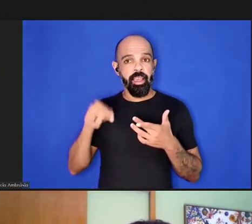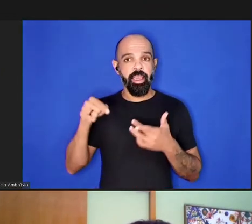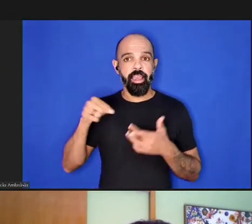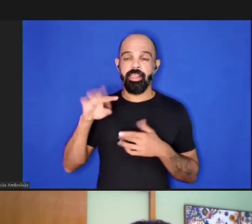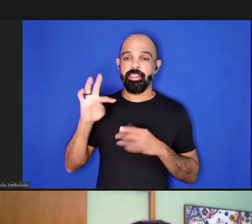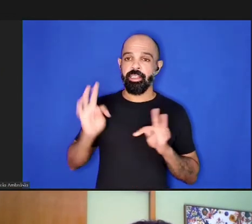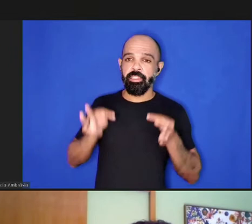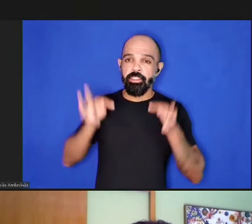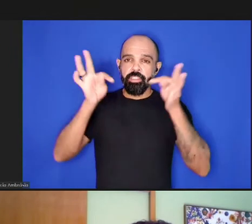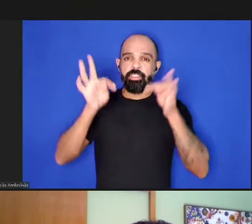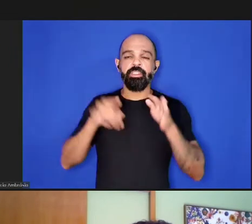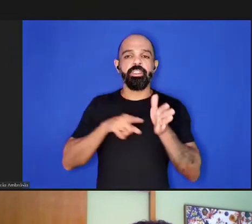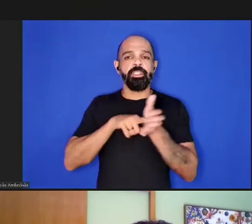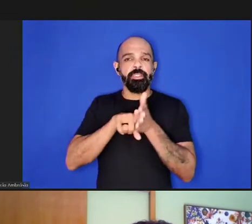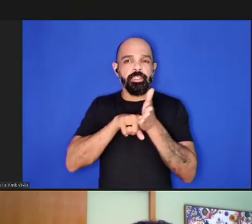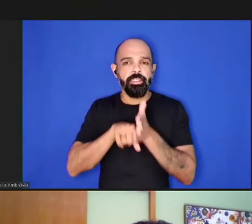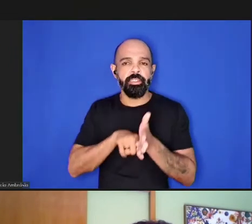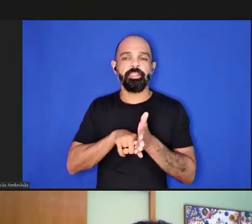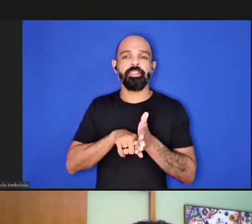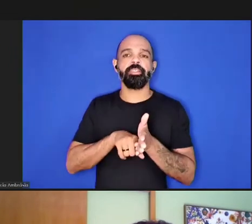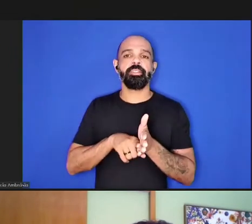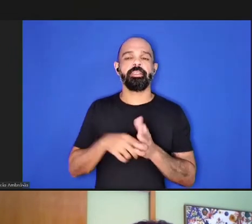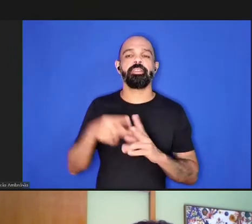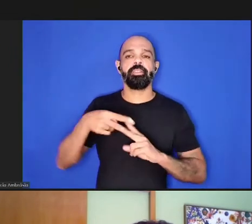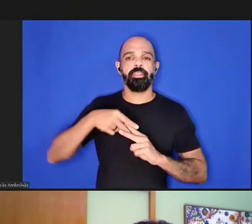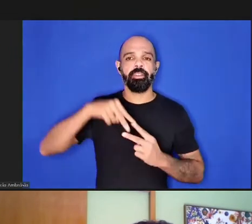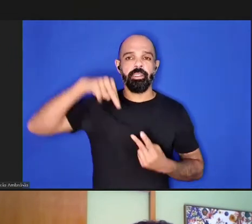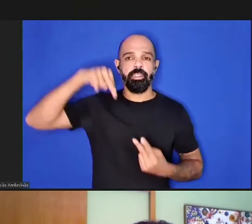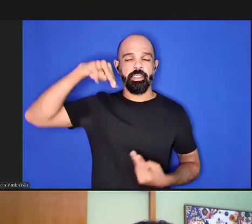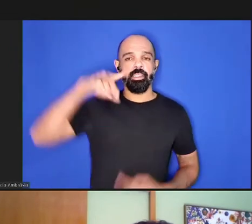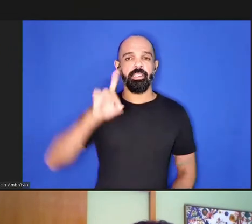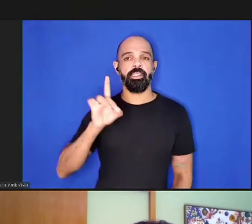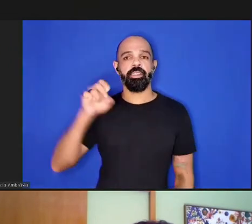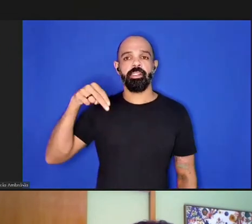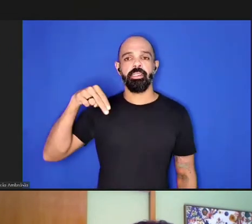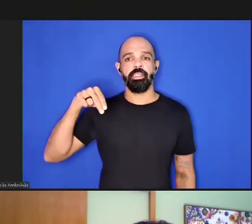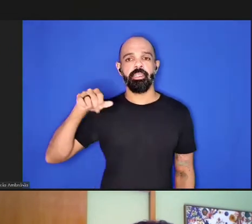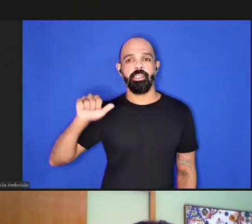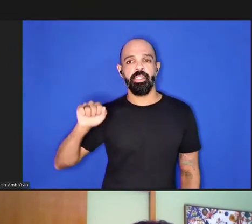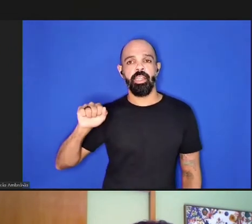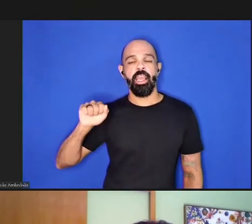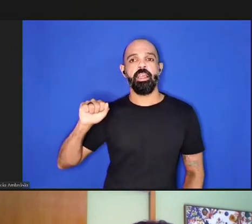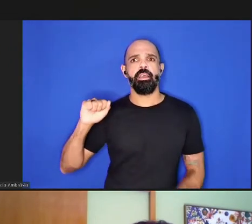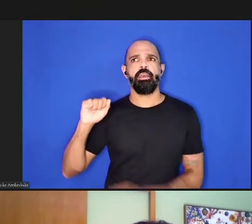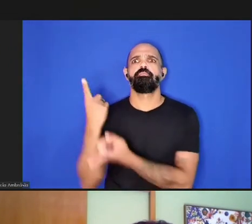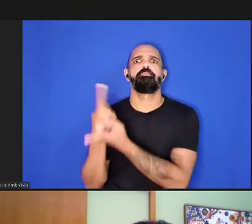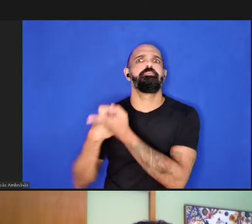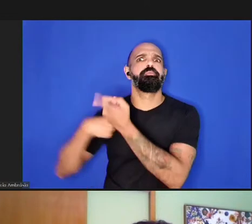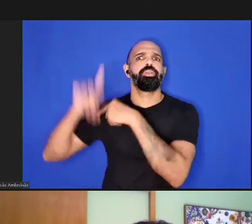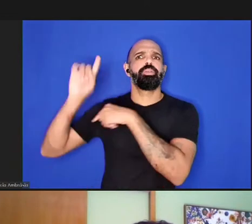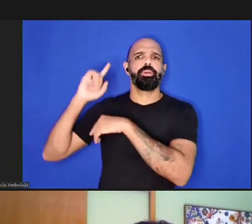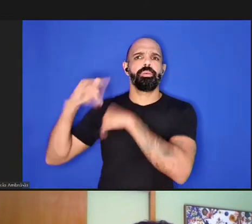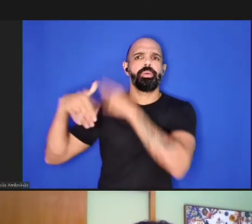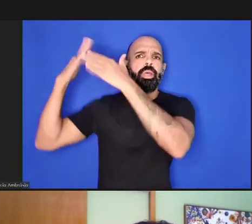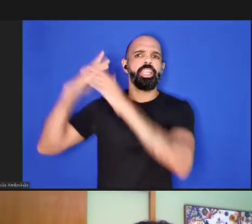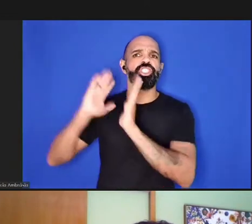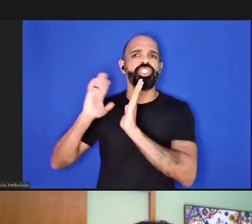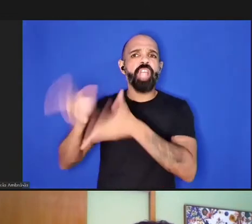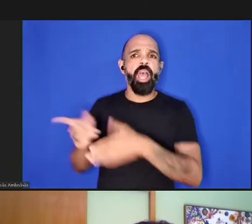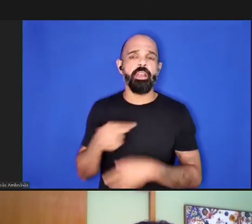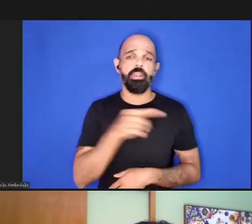pesquisa em DNA está tão avançada que podemos pegar espécimes